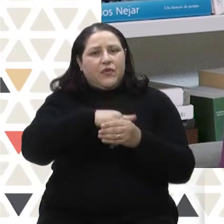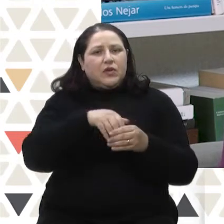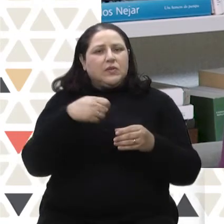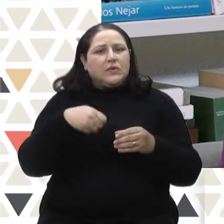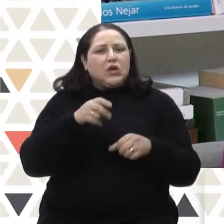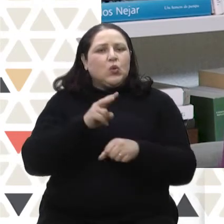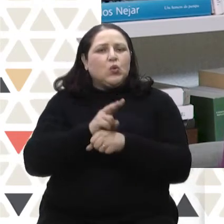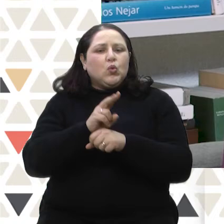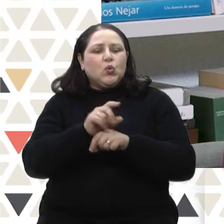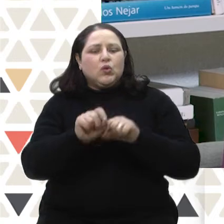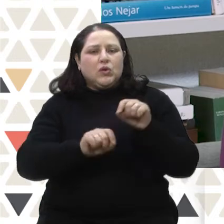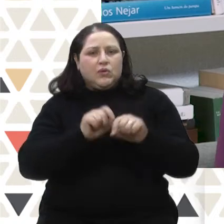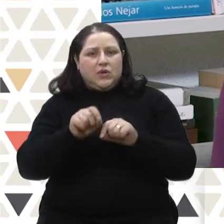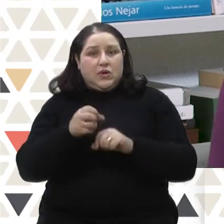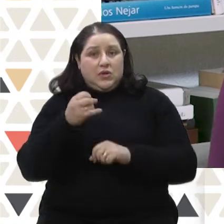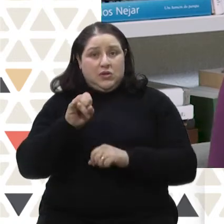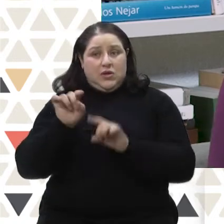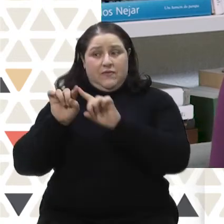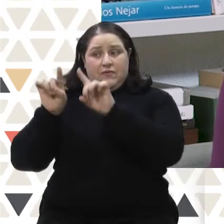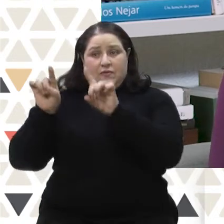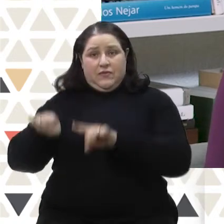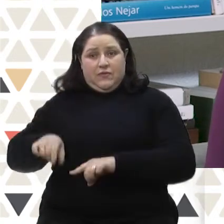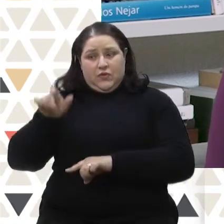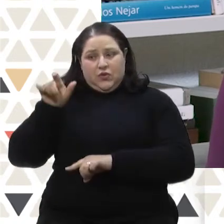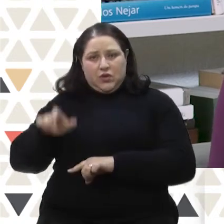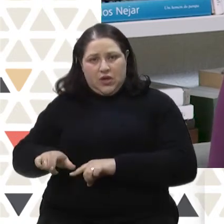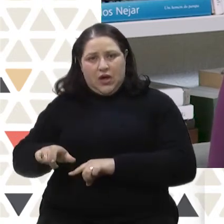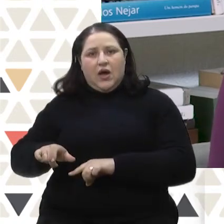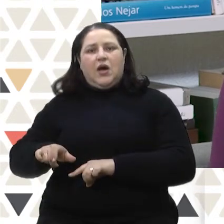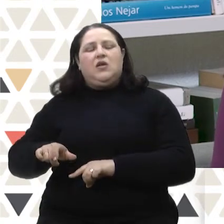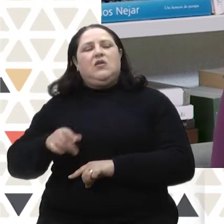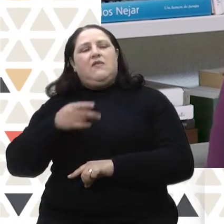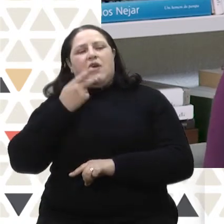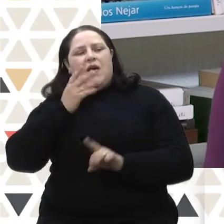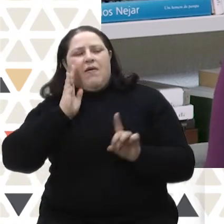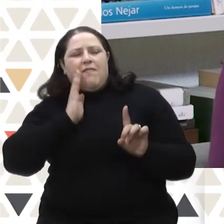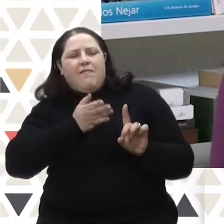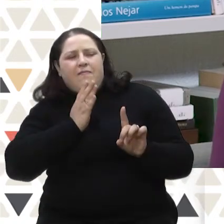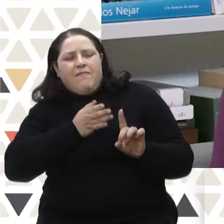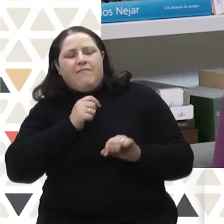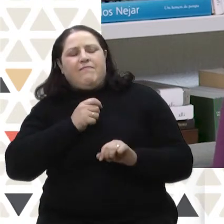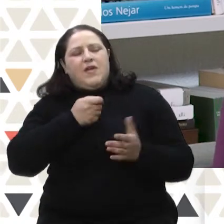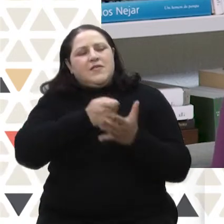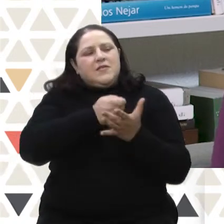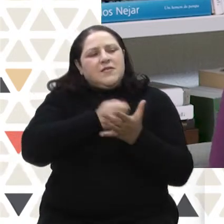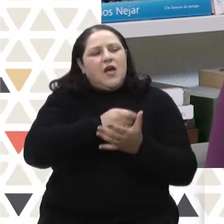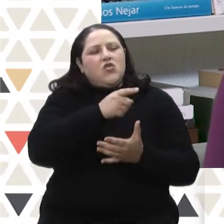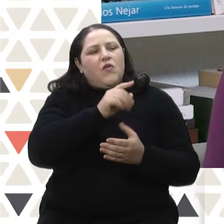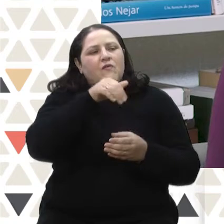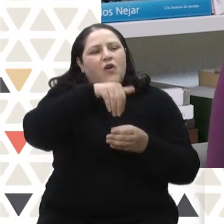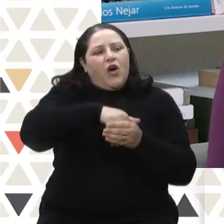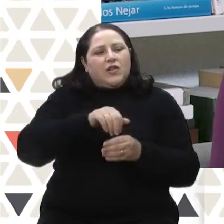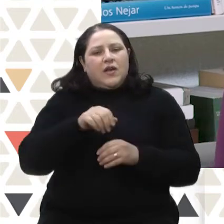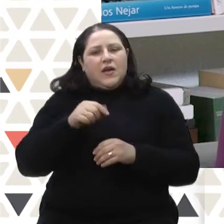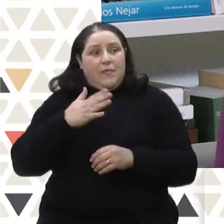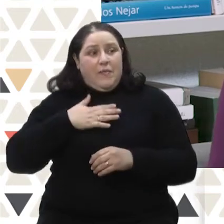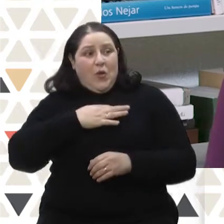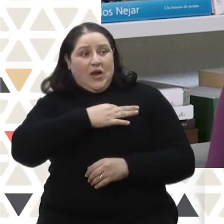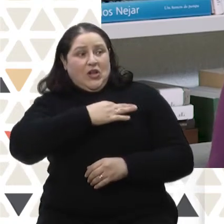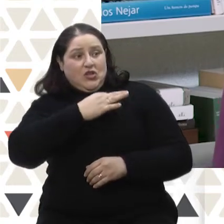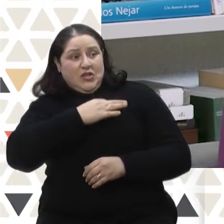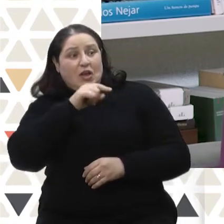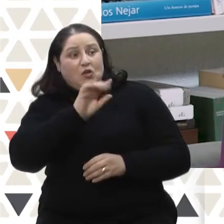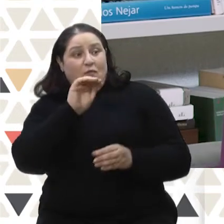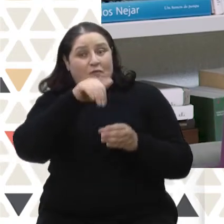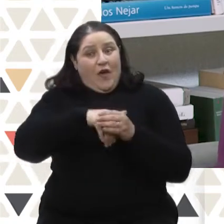eleitoral, eles precisam ter o cuidado de que se esse funcionário público fizer essa insinuação, fizer essa insistência